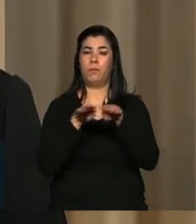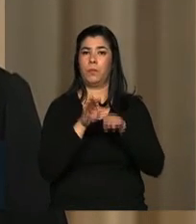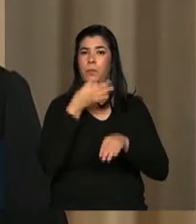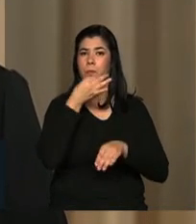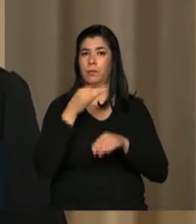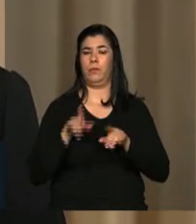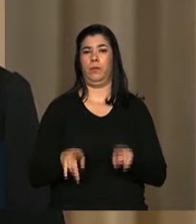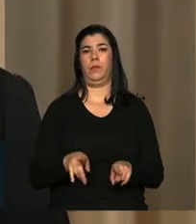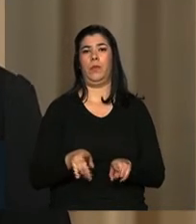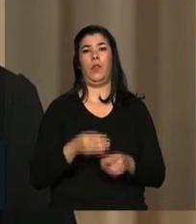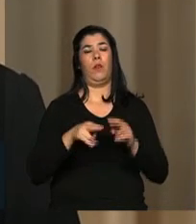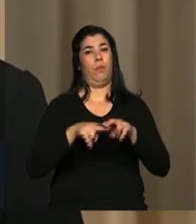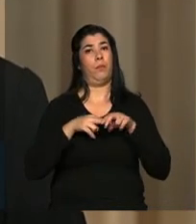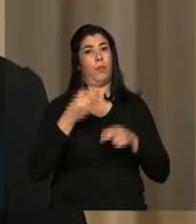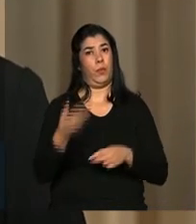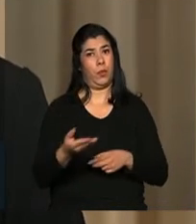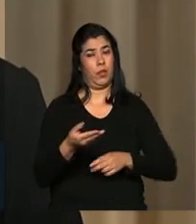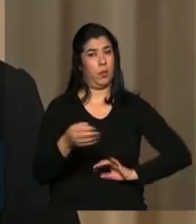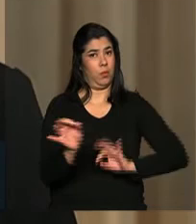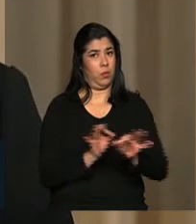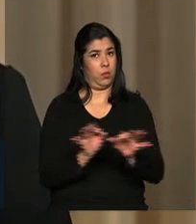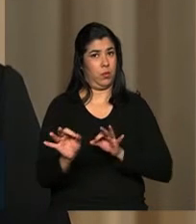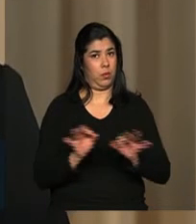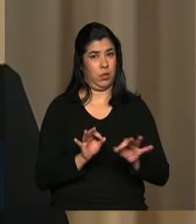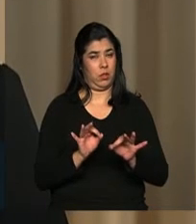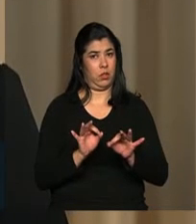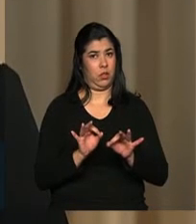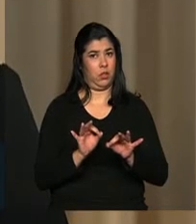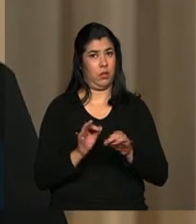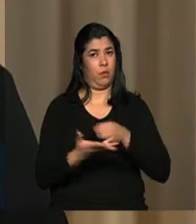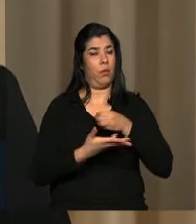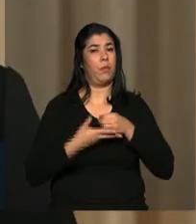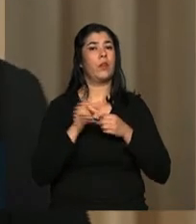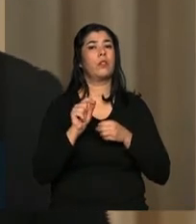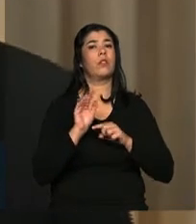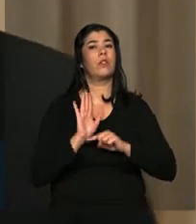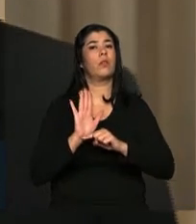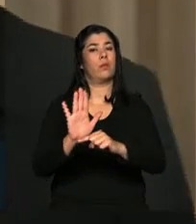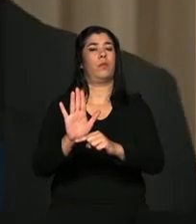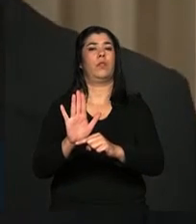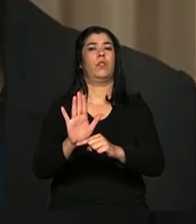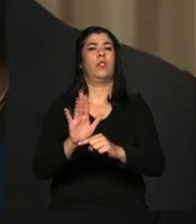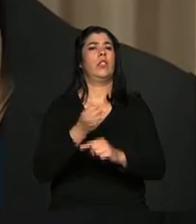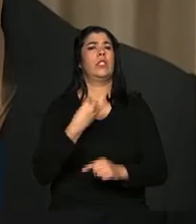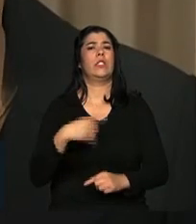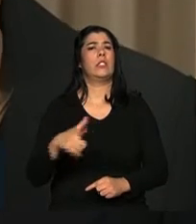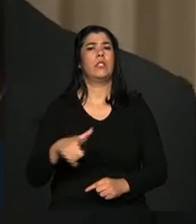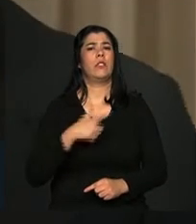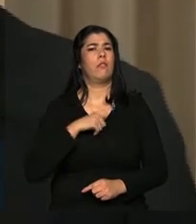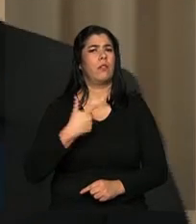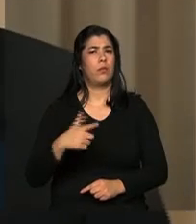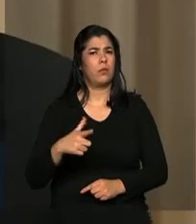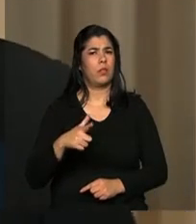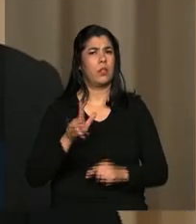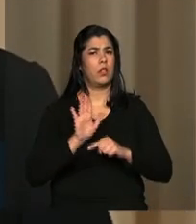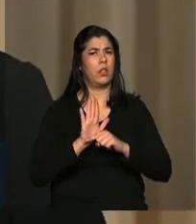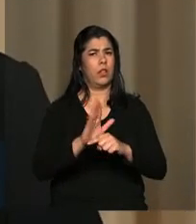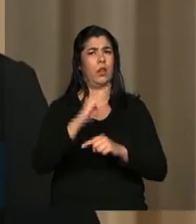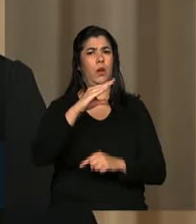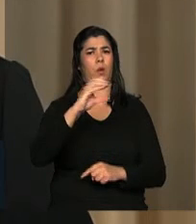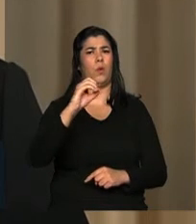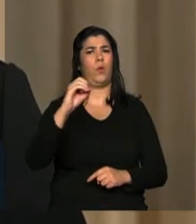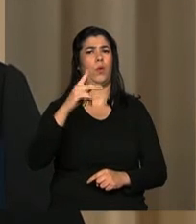uma ordem baseada na cooperação. Sem cooperação, nós